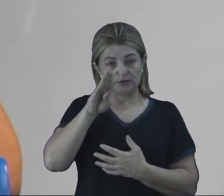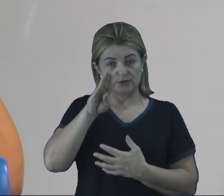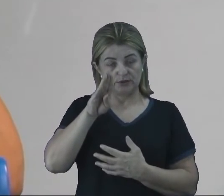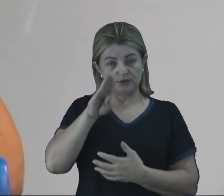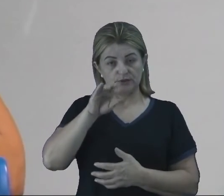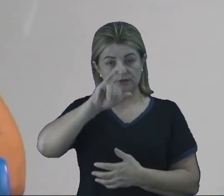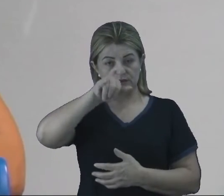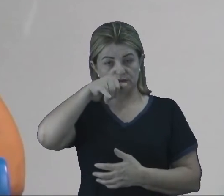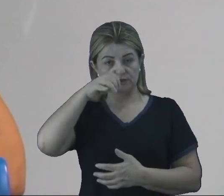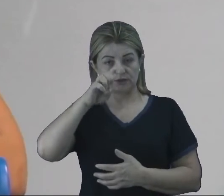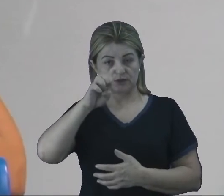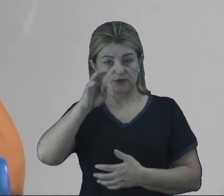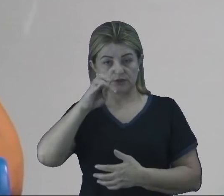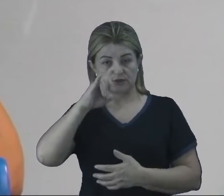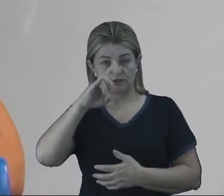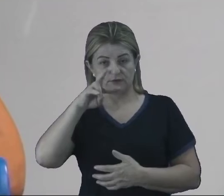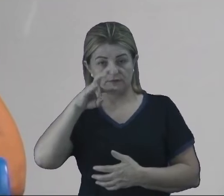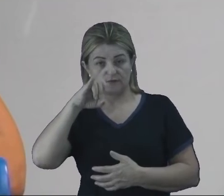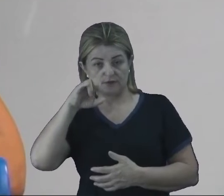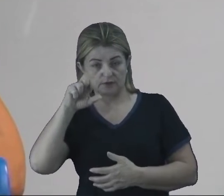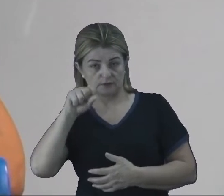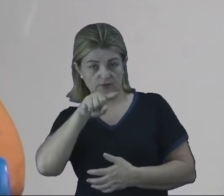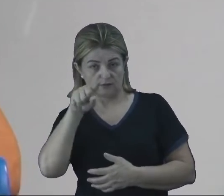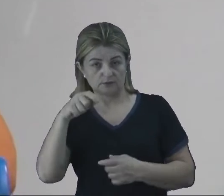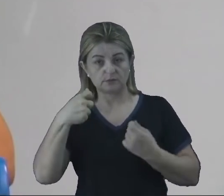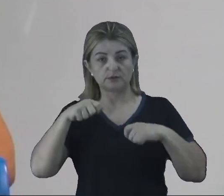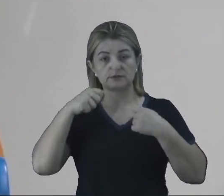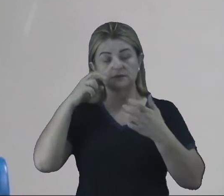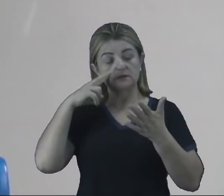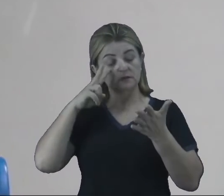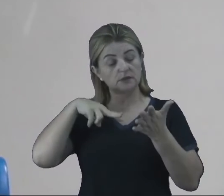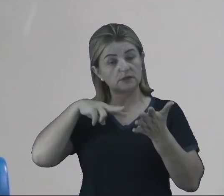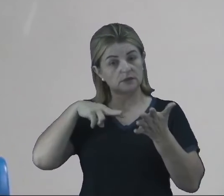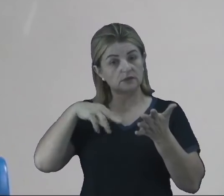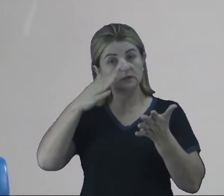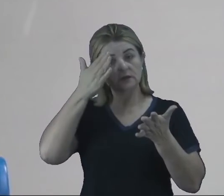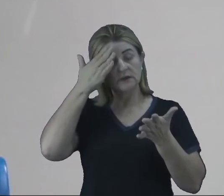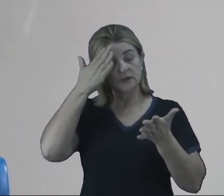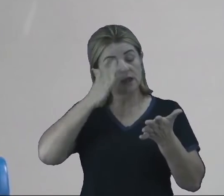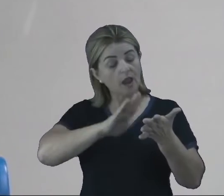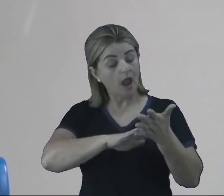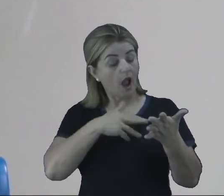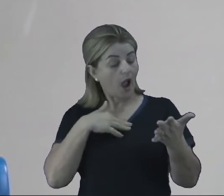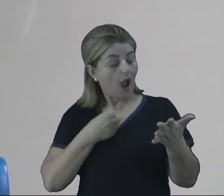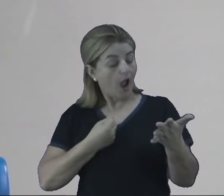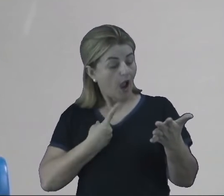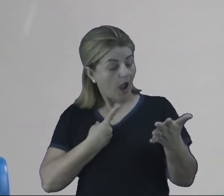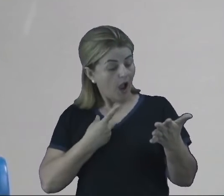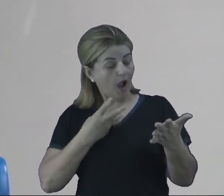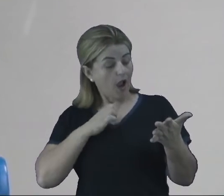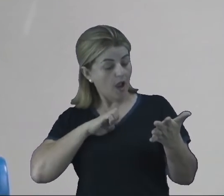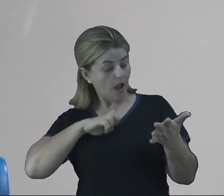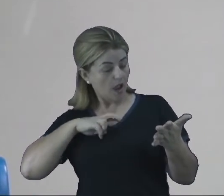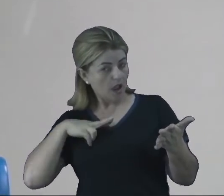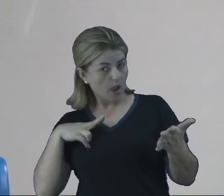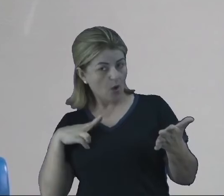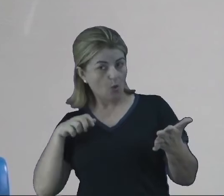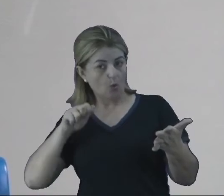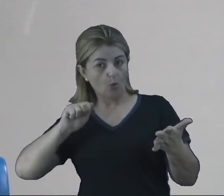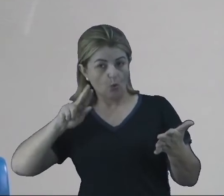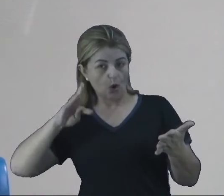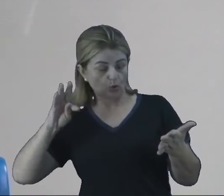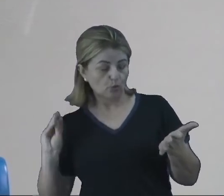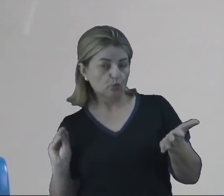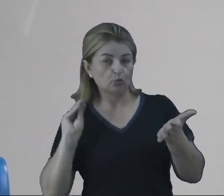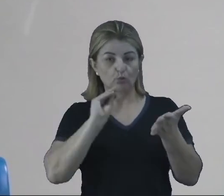conhecem: liberdade, igualdade e fraternidade. Então, como característica para o romantismo, nós vamos observar que